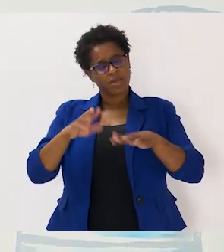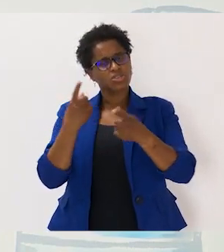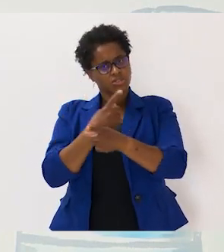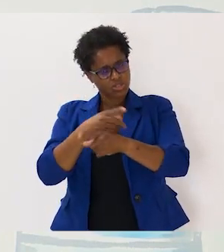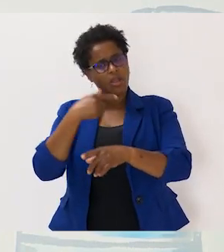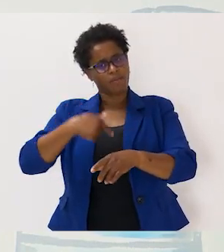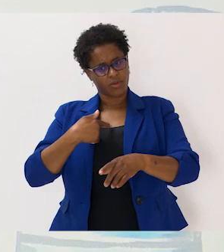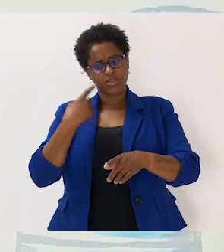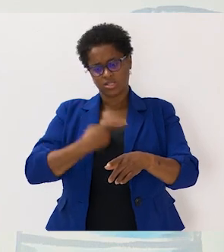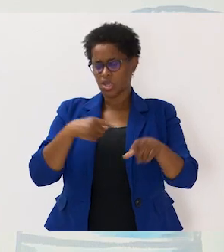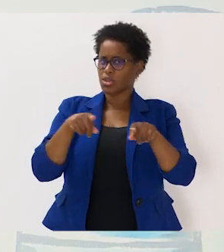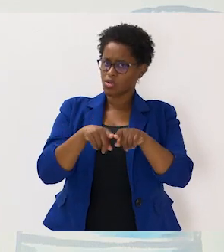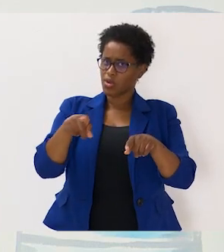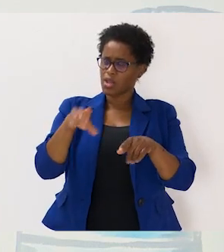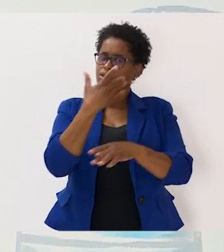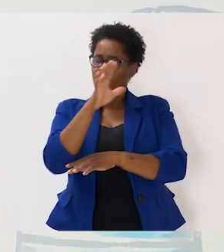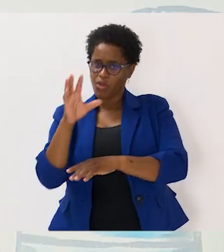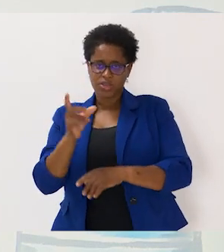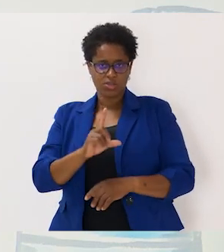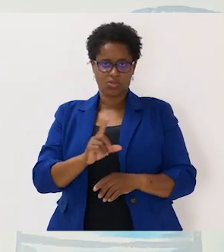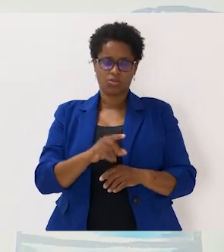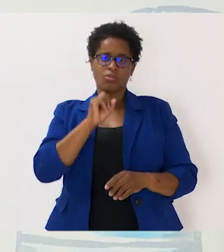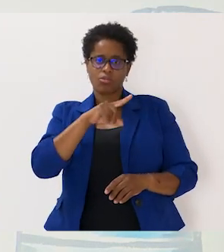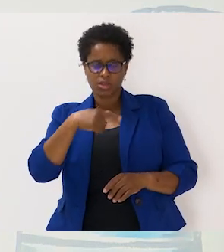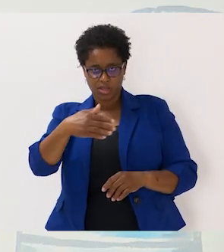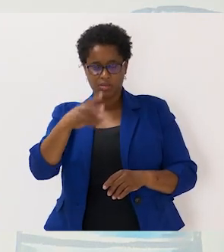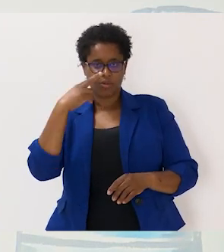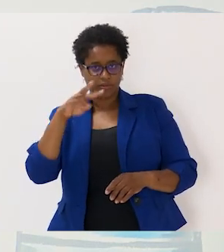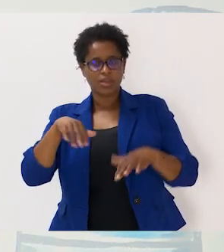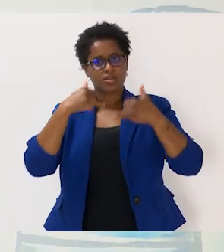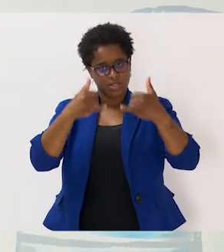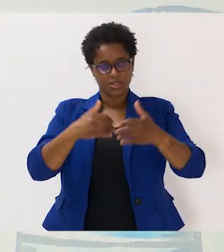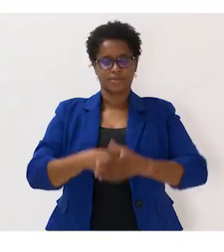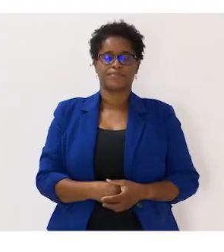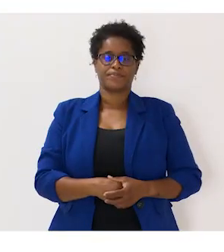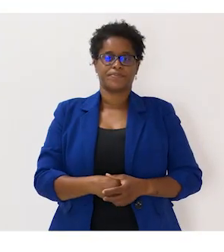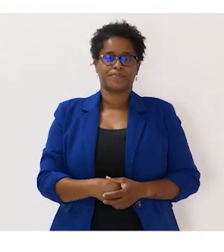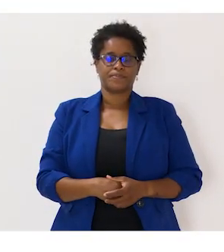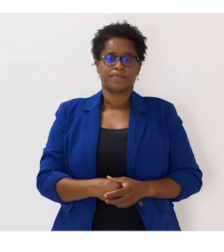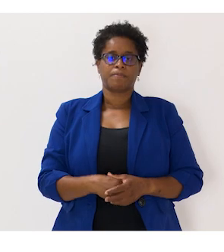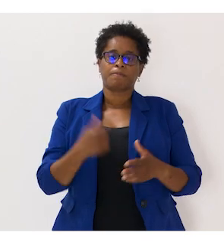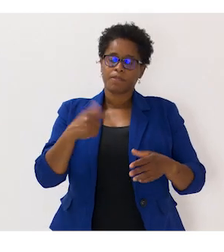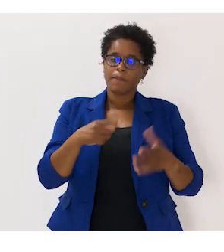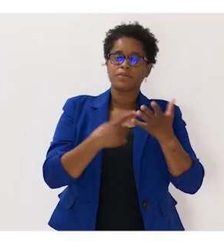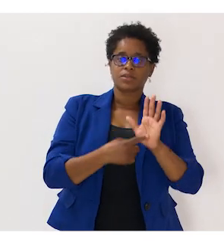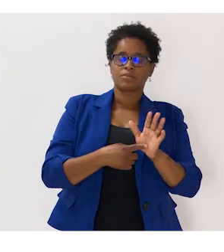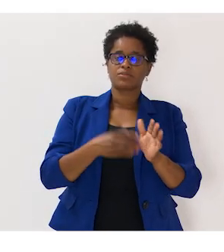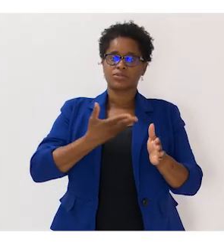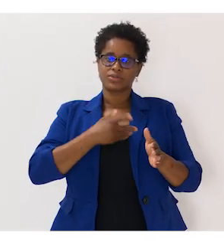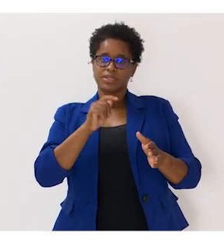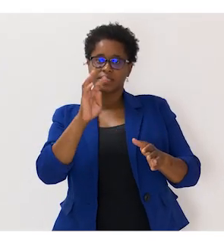ser idênticas à das florestas, como poderemos ver já a seguir. Temos, no caso, o